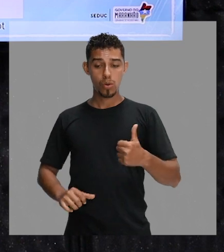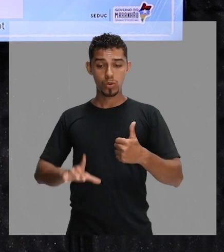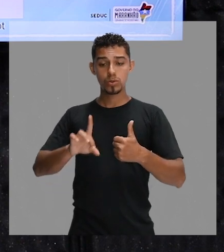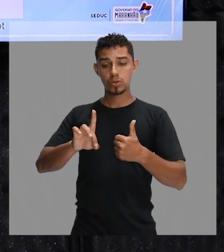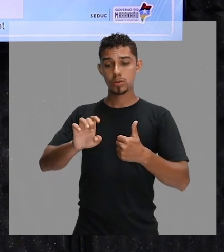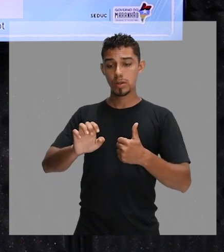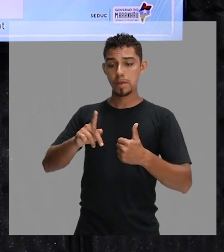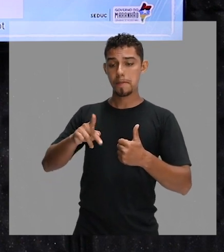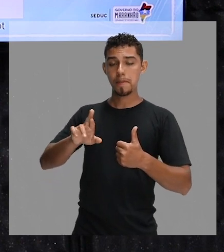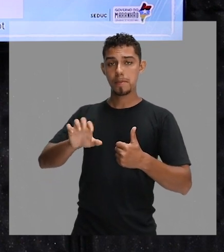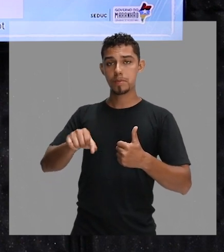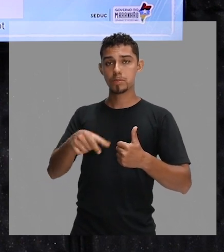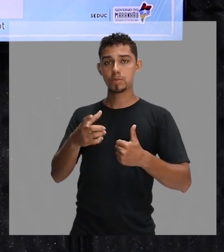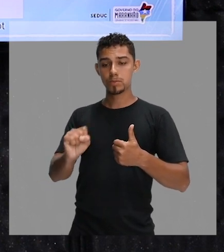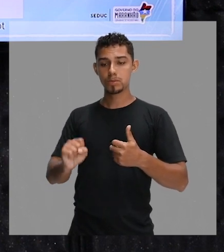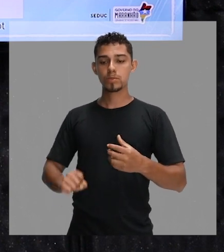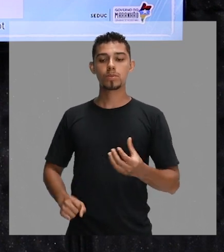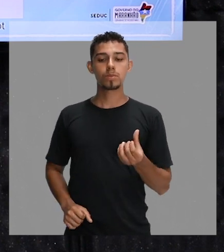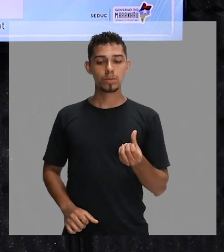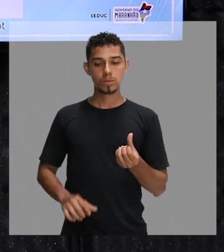6 planícies.